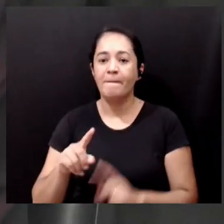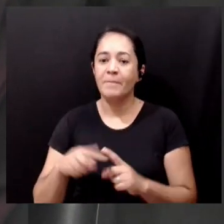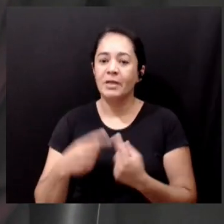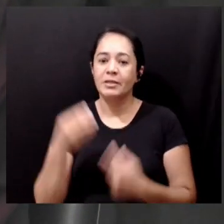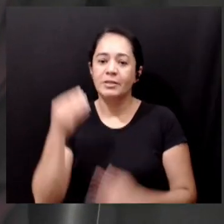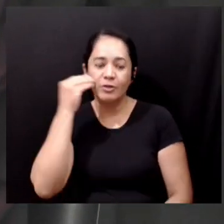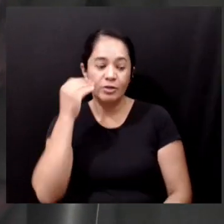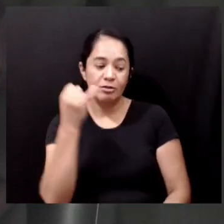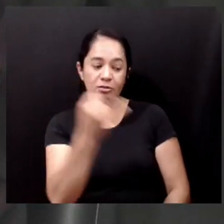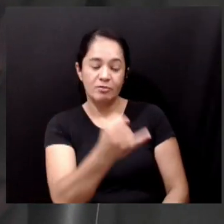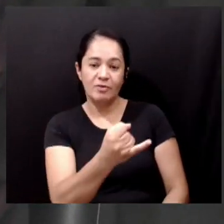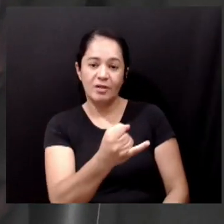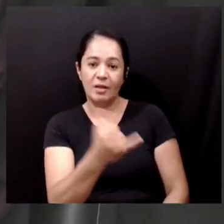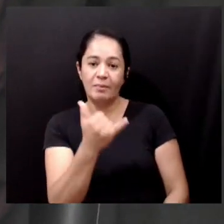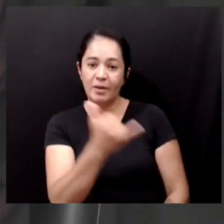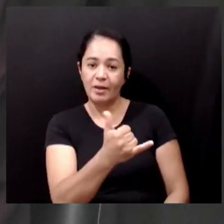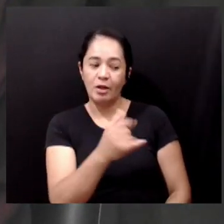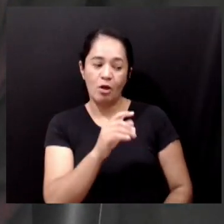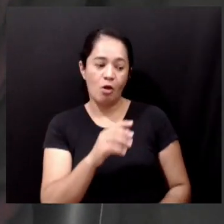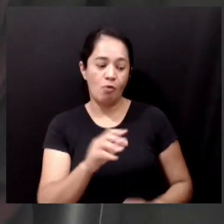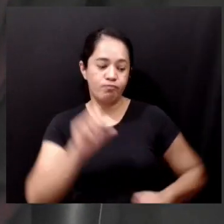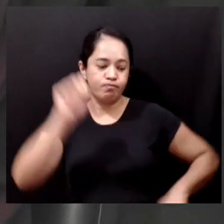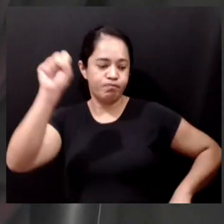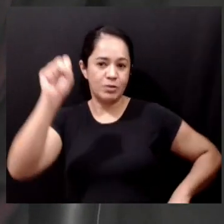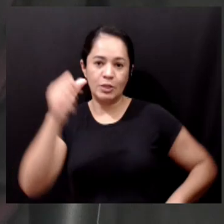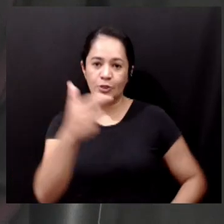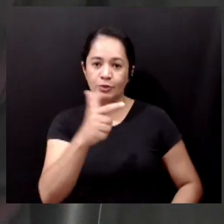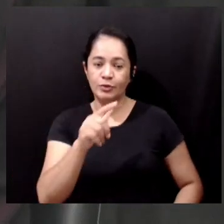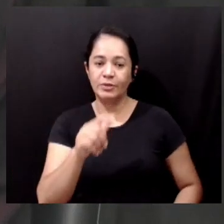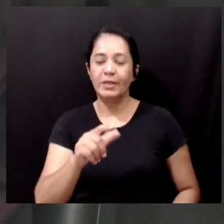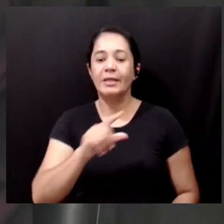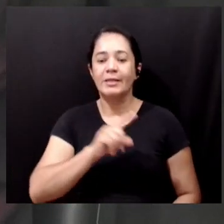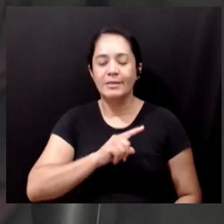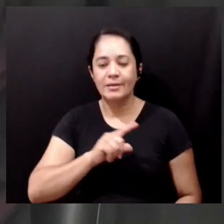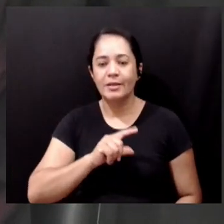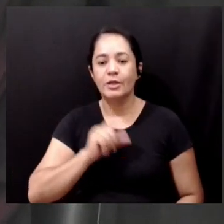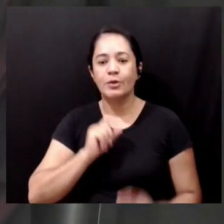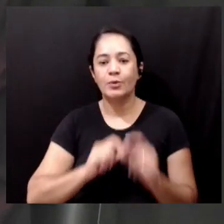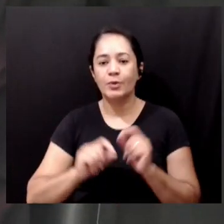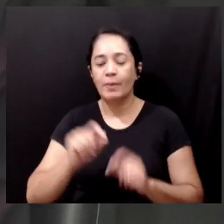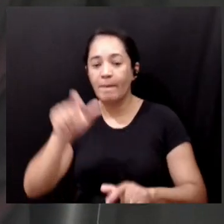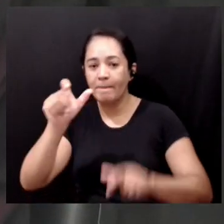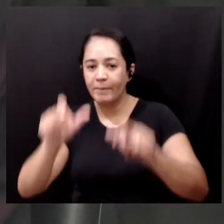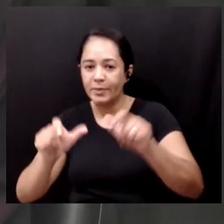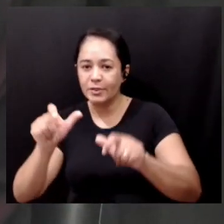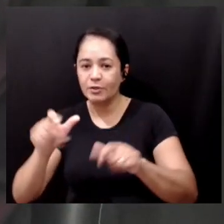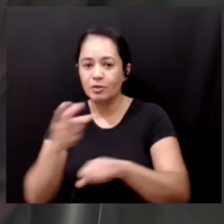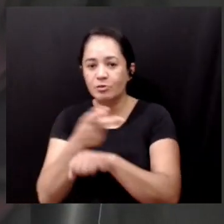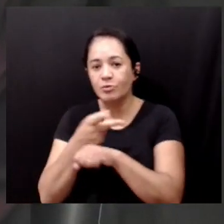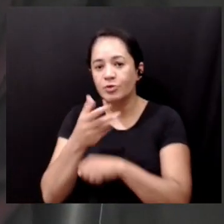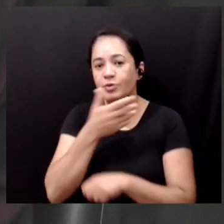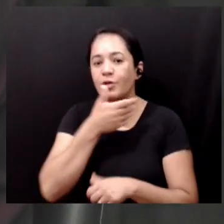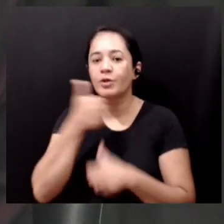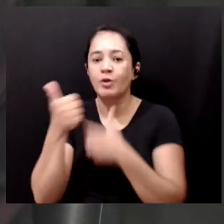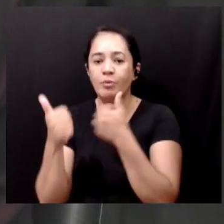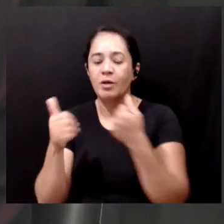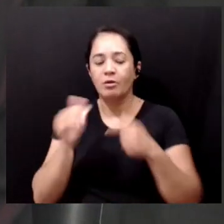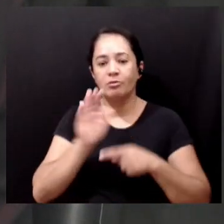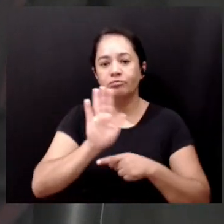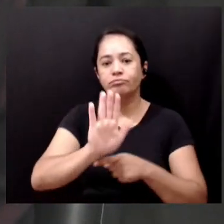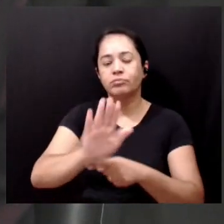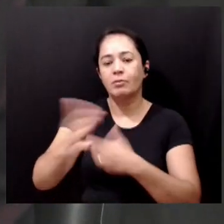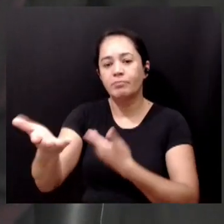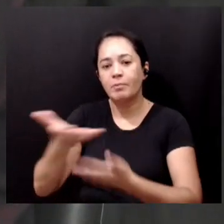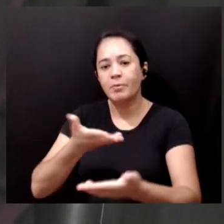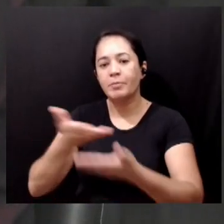super-heróis na vida. Sim. Existem pessoas que buscam sempre o melhor para as outras pessoas. E eu busco todos os dias, menina. Todos os